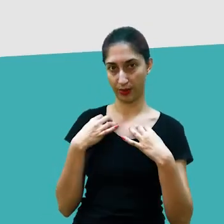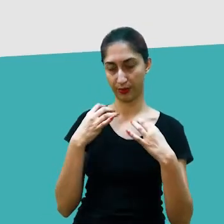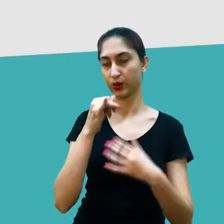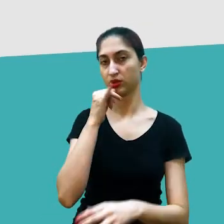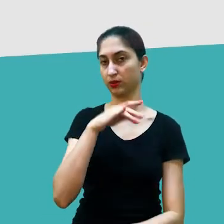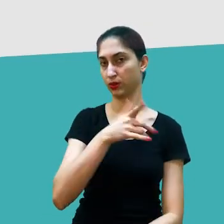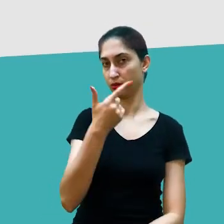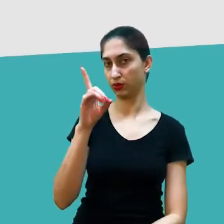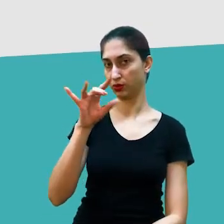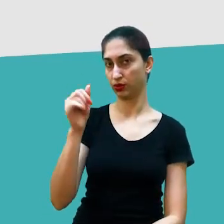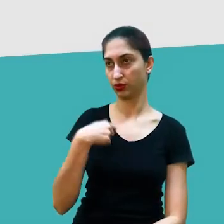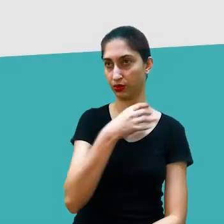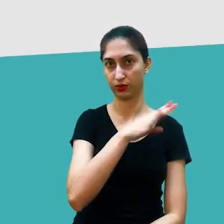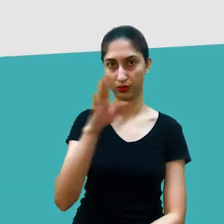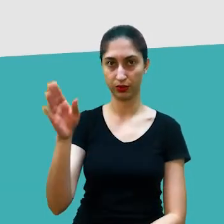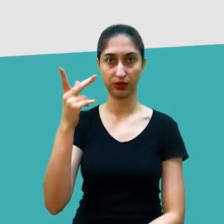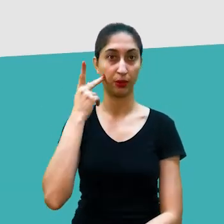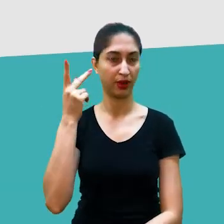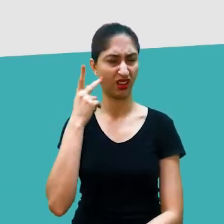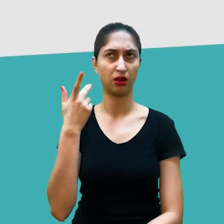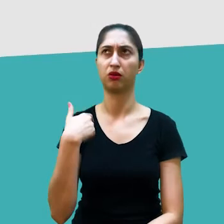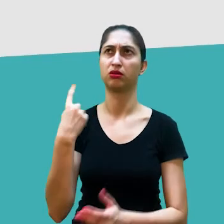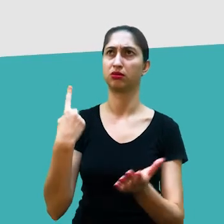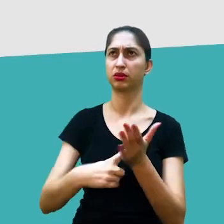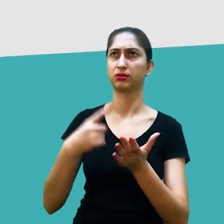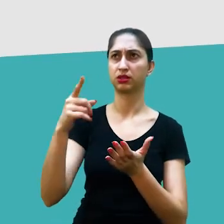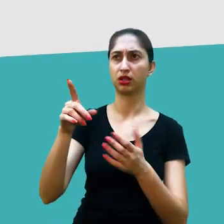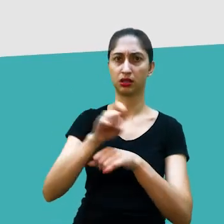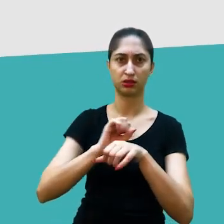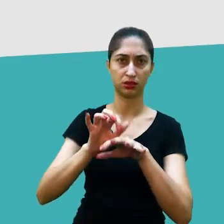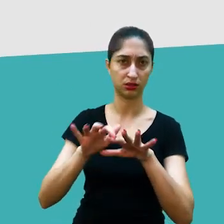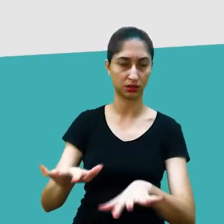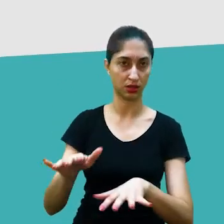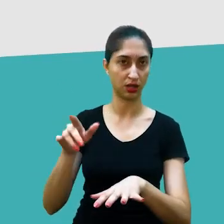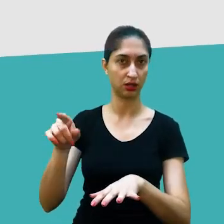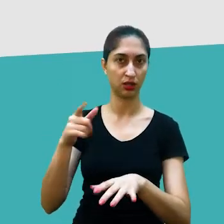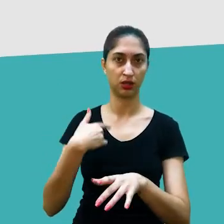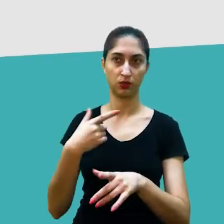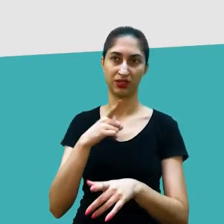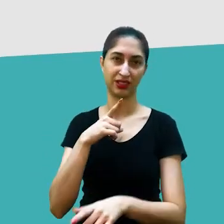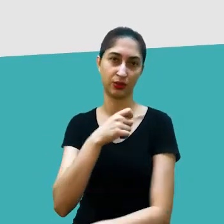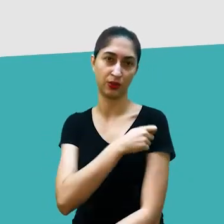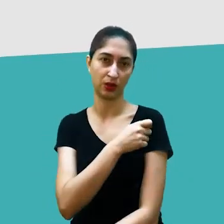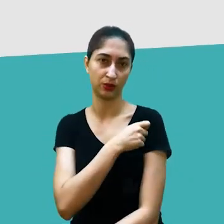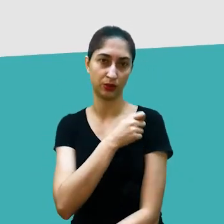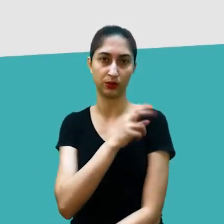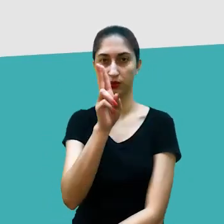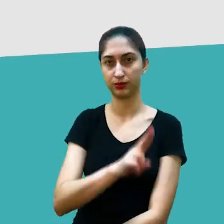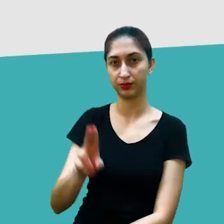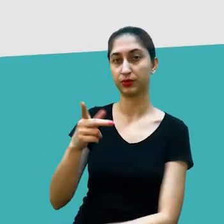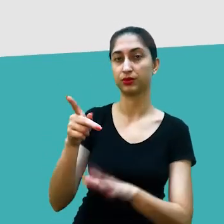São Paulo, indo para algum dos meus compromissos lá do Design Vision, onde eu trabalho com alunos de universidade num projeto